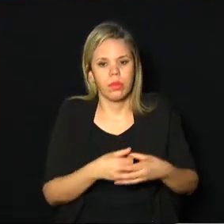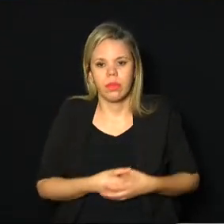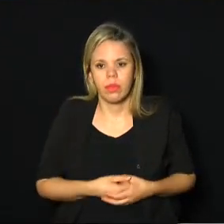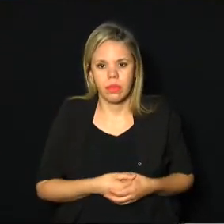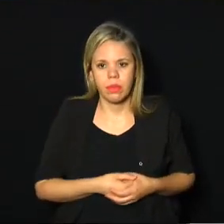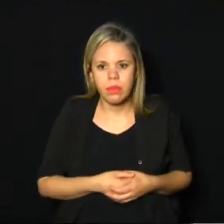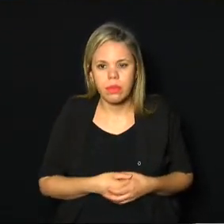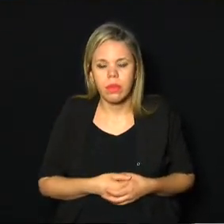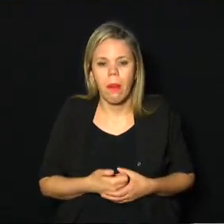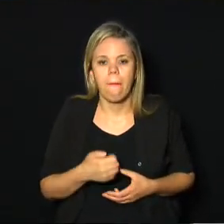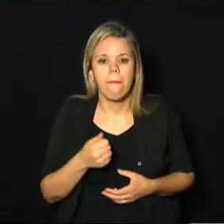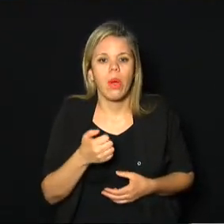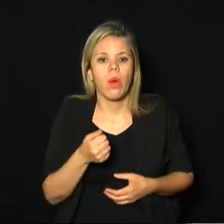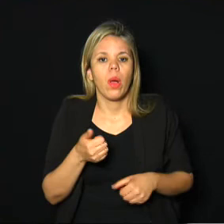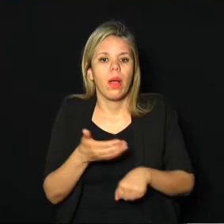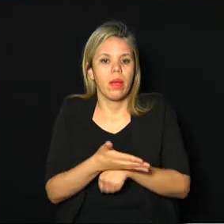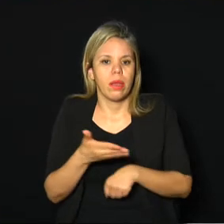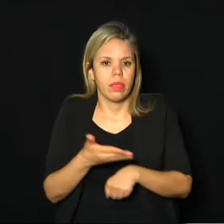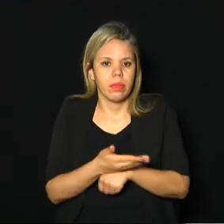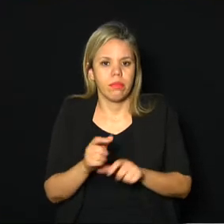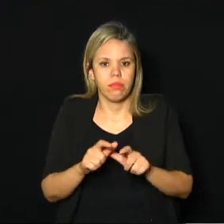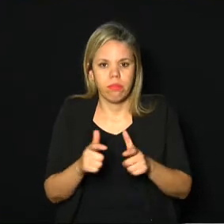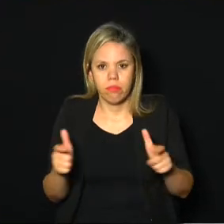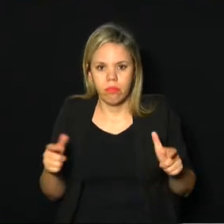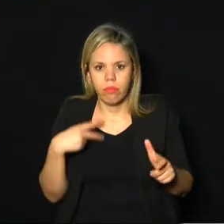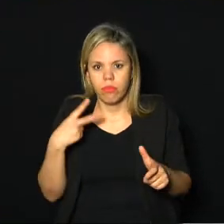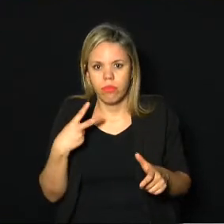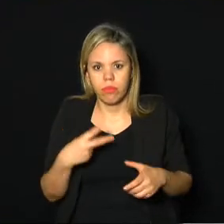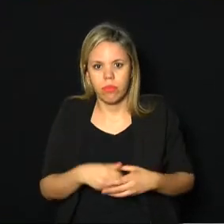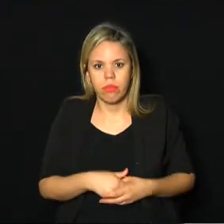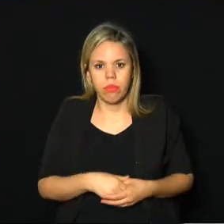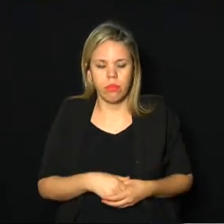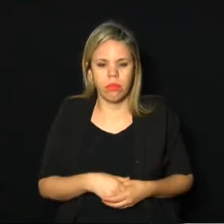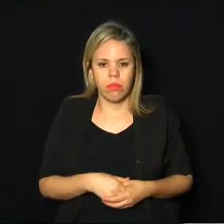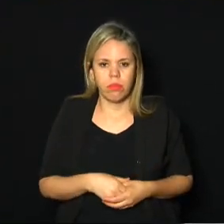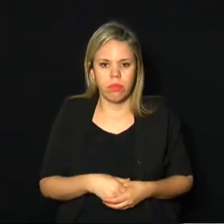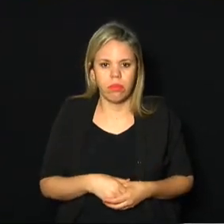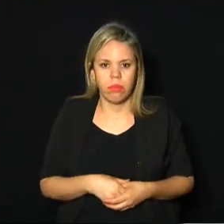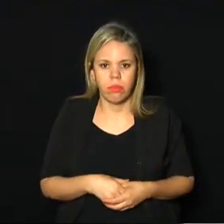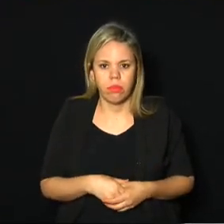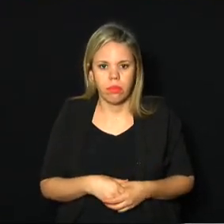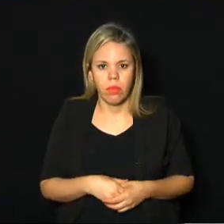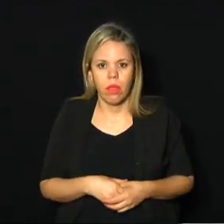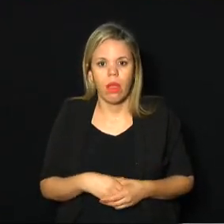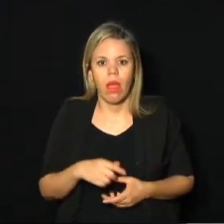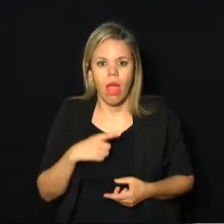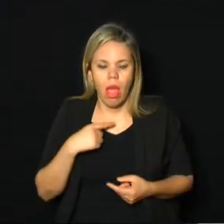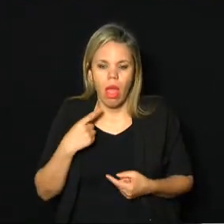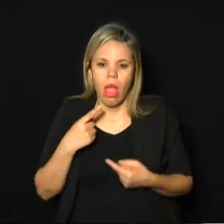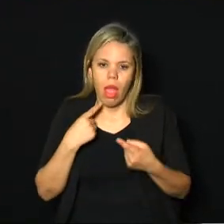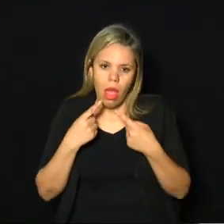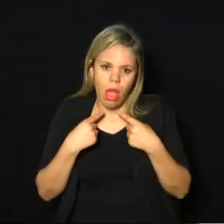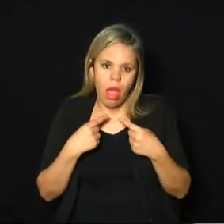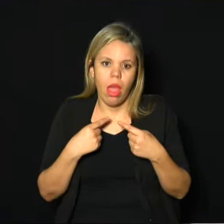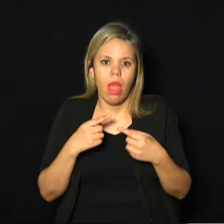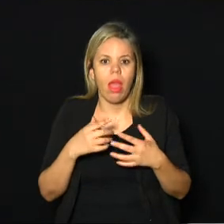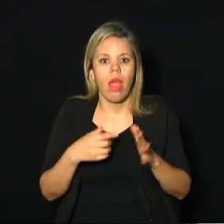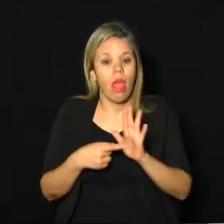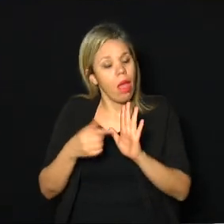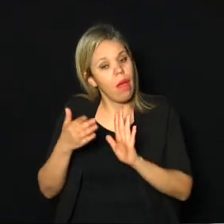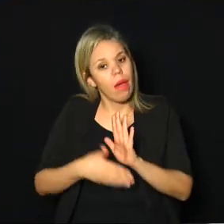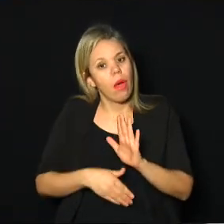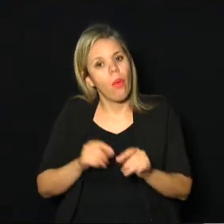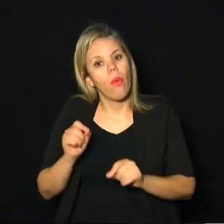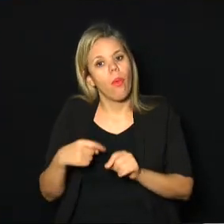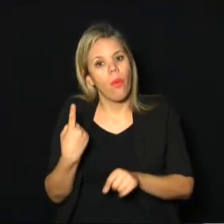há pouca participação pela maioria dos vereadores, né? São discussões que acho que é o reflexo daquilo